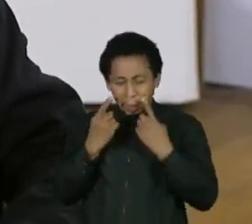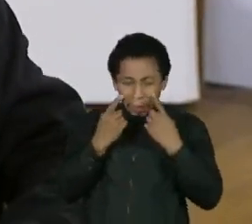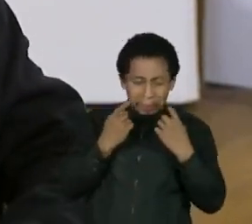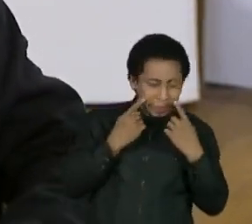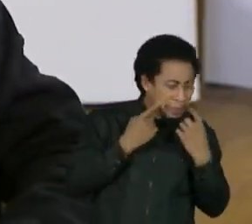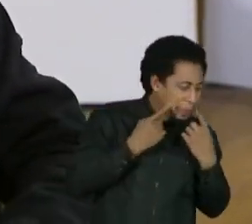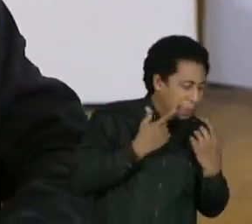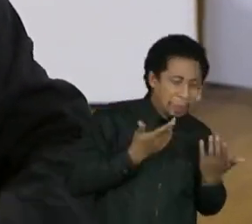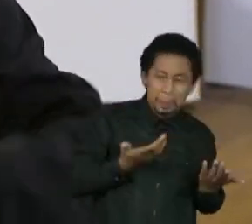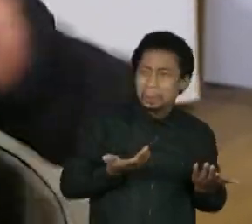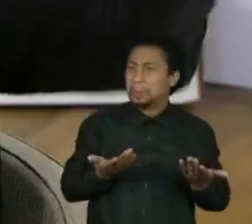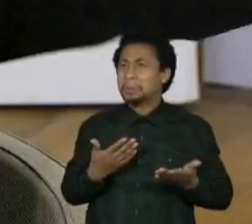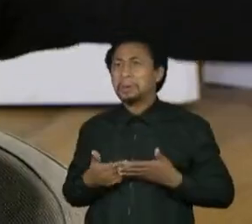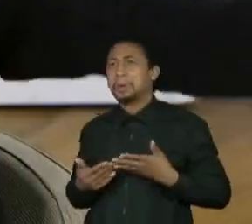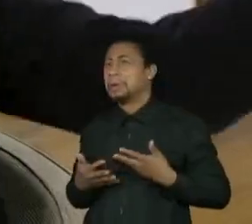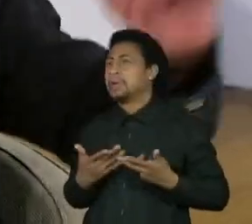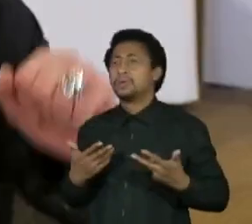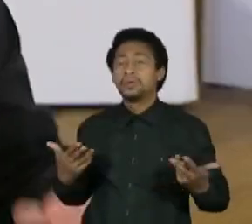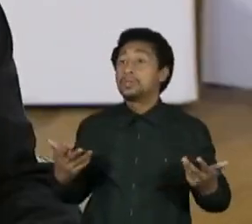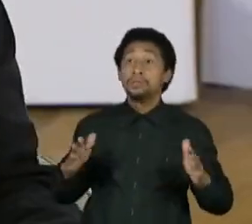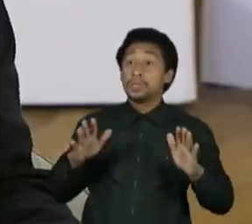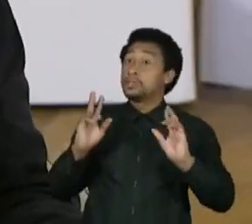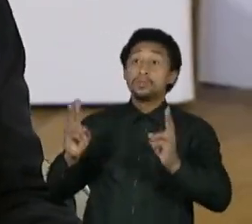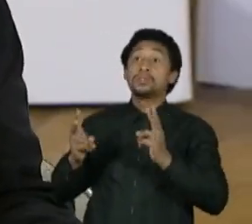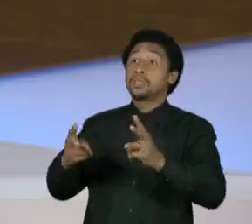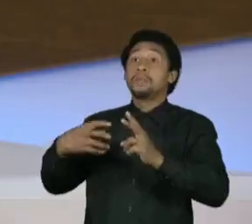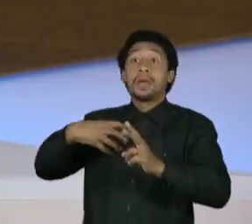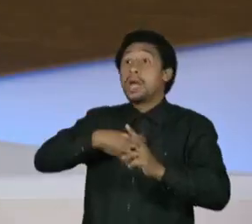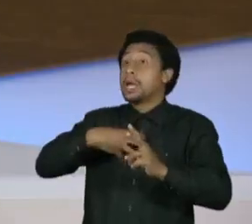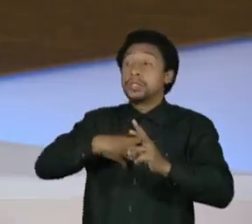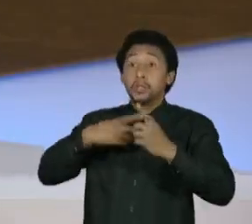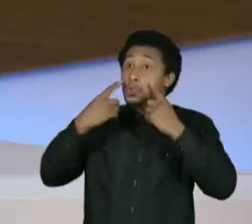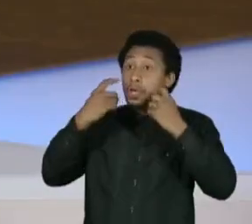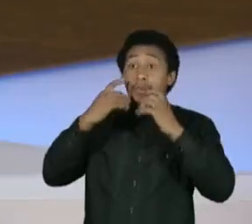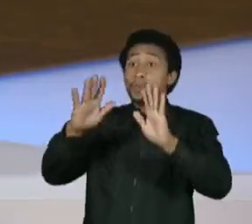eu chorava por qualquer coisa Sempre choro por qualquer coisa só que a droga era um